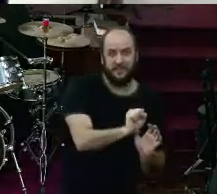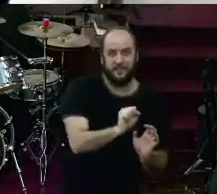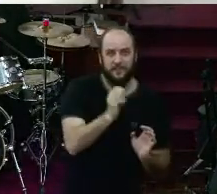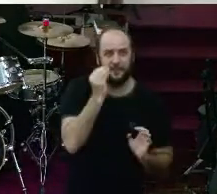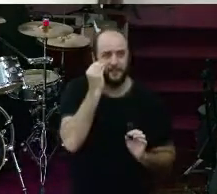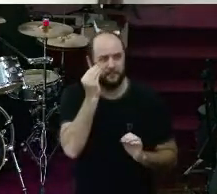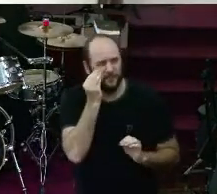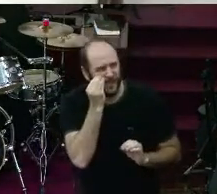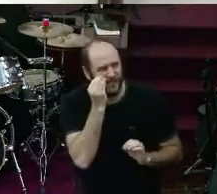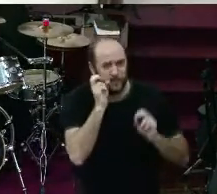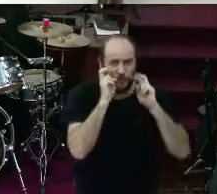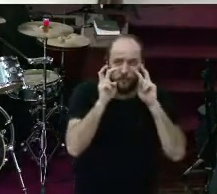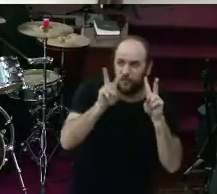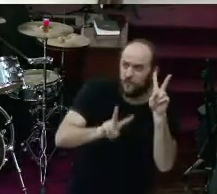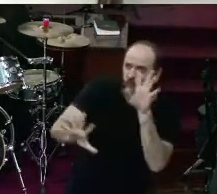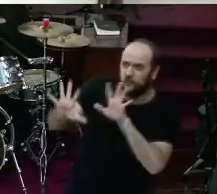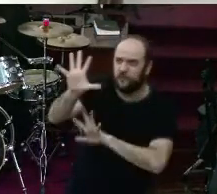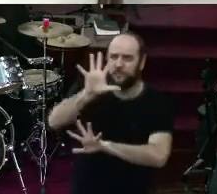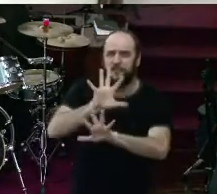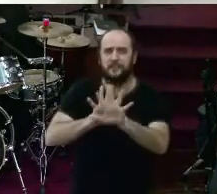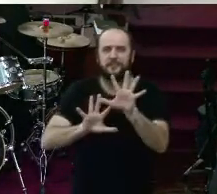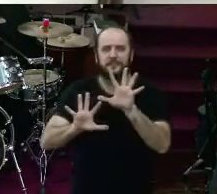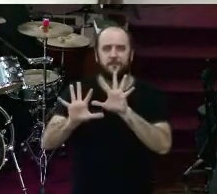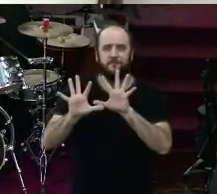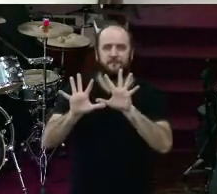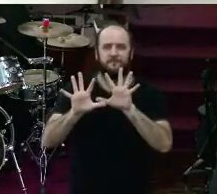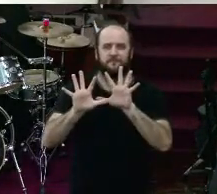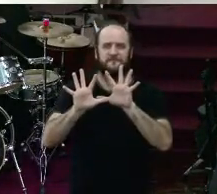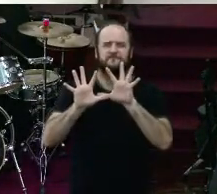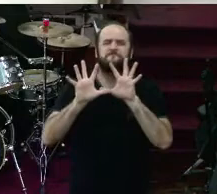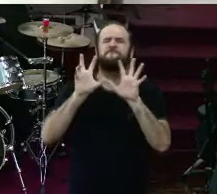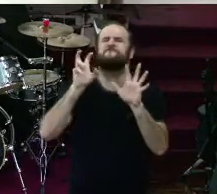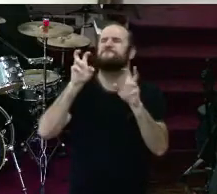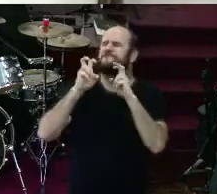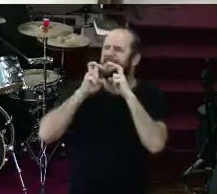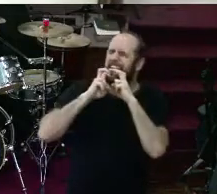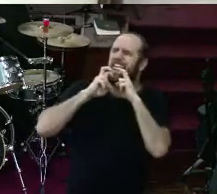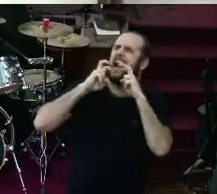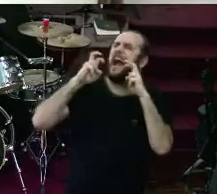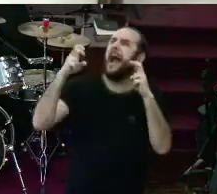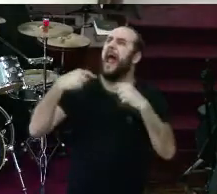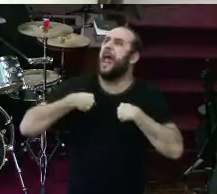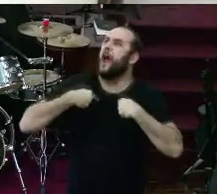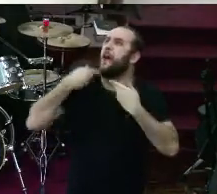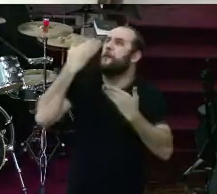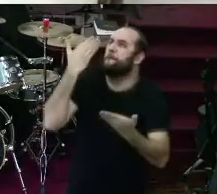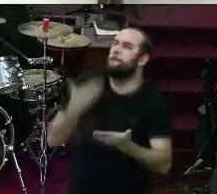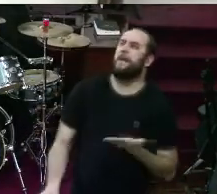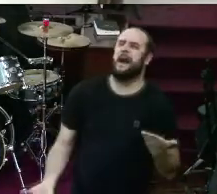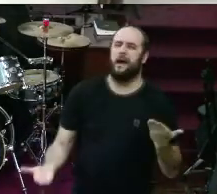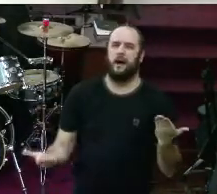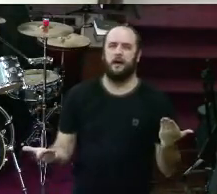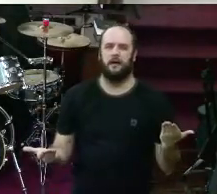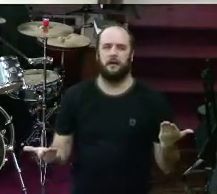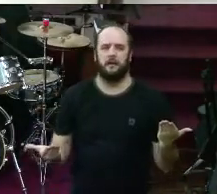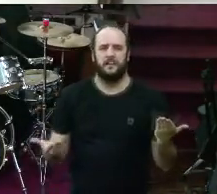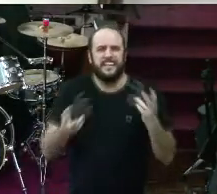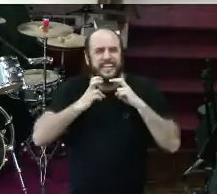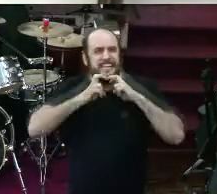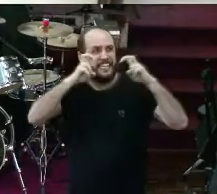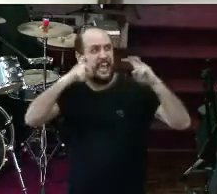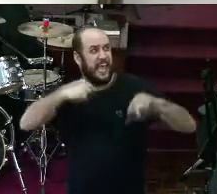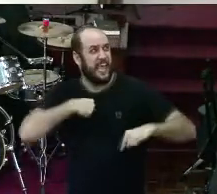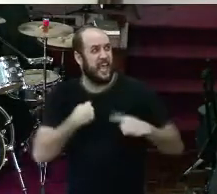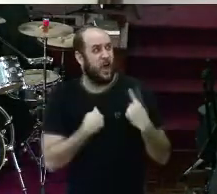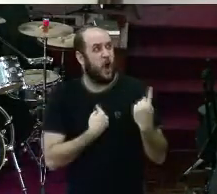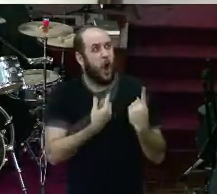gloriosa, Isaías vai dar um brado, ele vai gritar: ai de mim, eu estou perdido, eu sou um homem